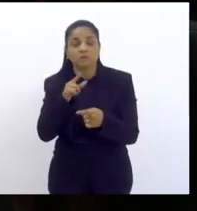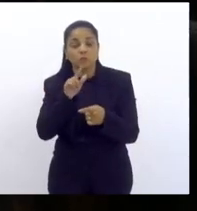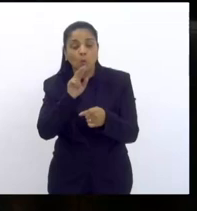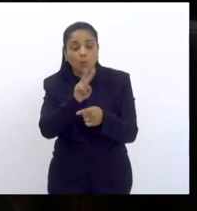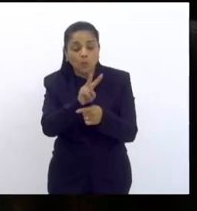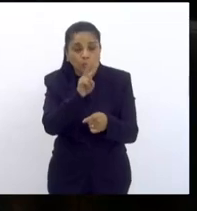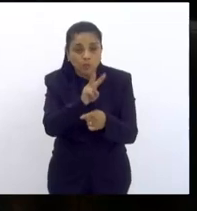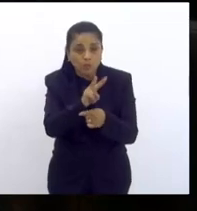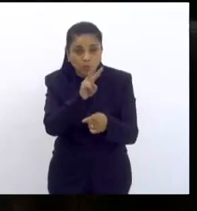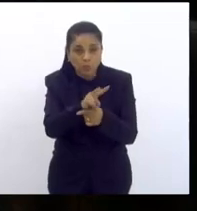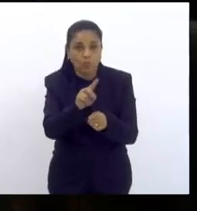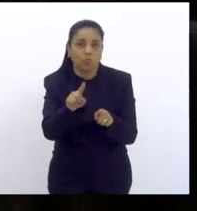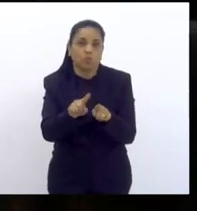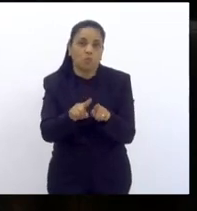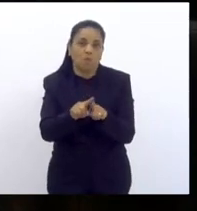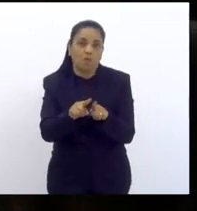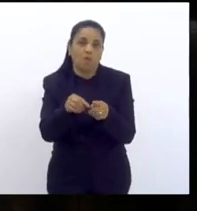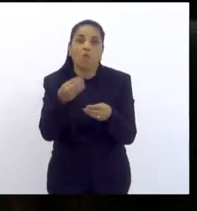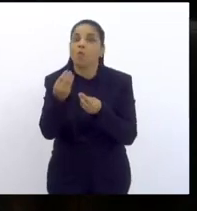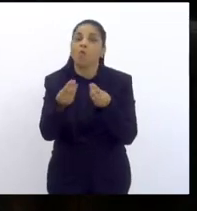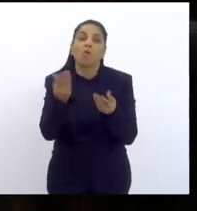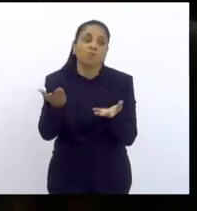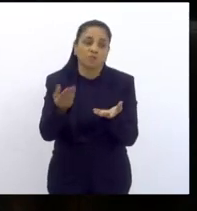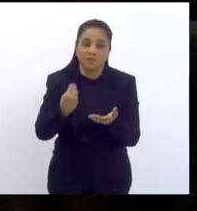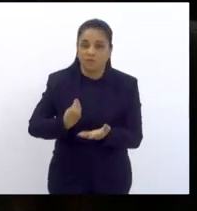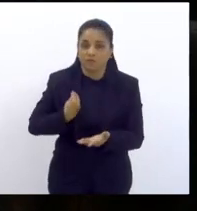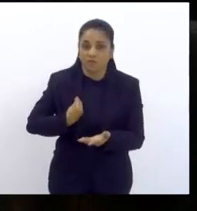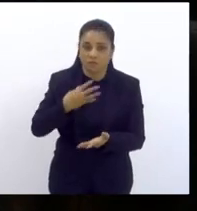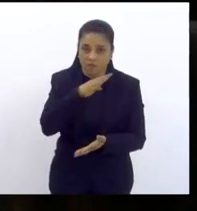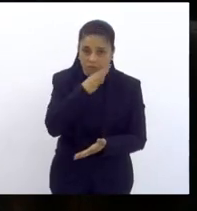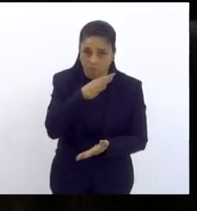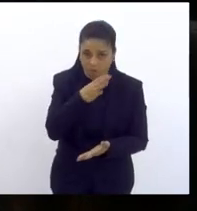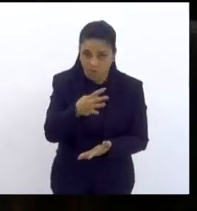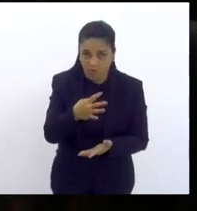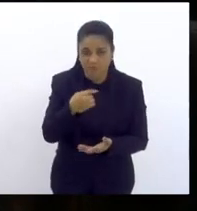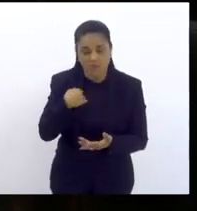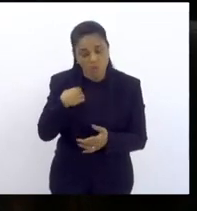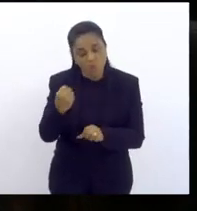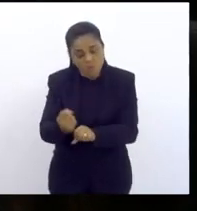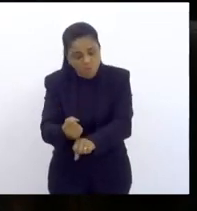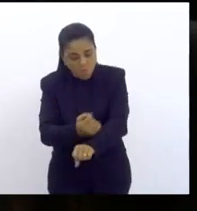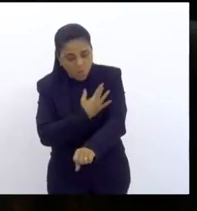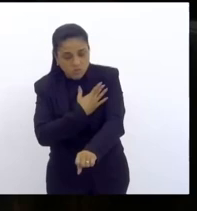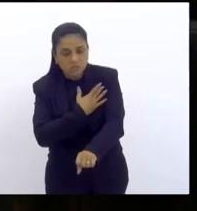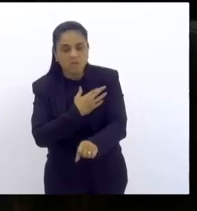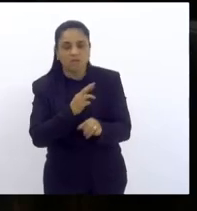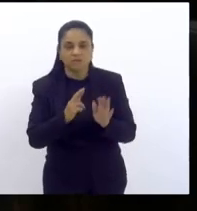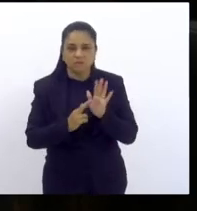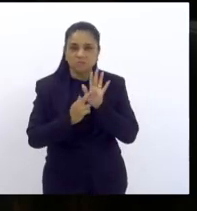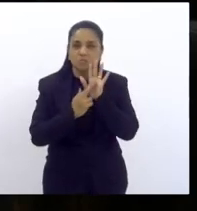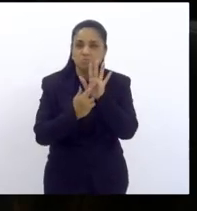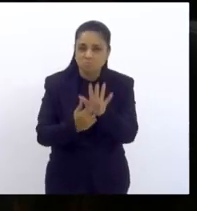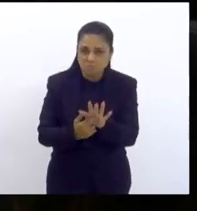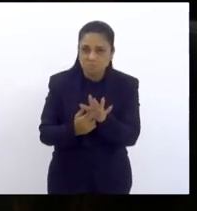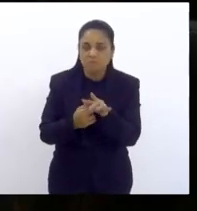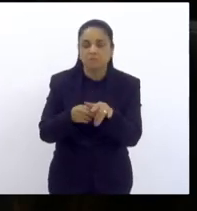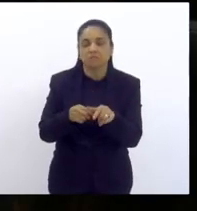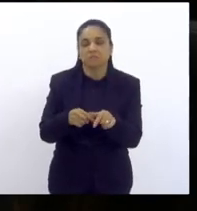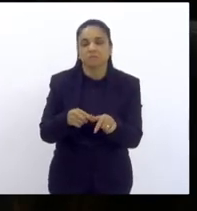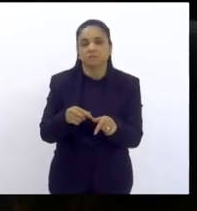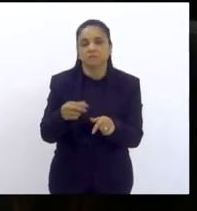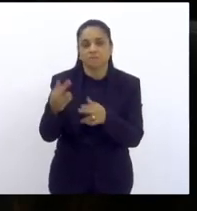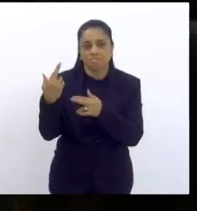da sua então é me emociona bastante tá à frente né Às vezes eu me pergunto